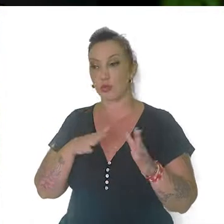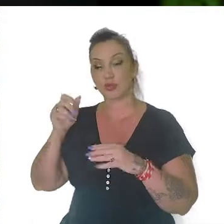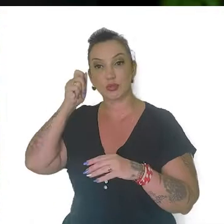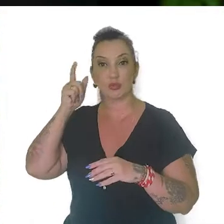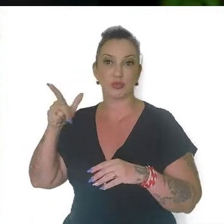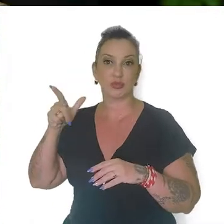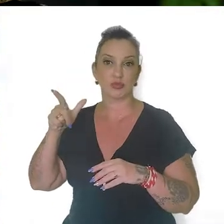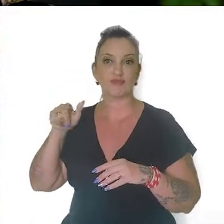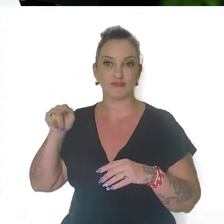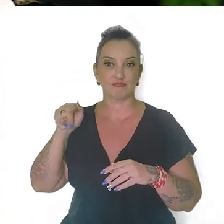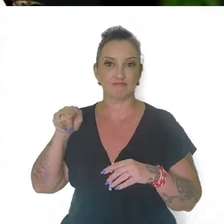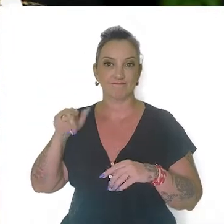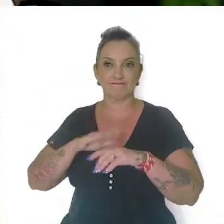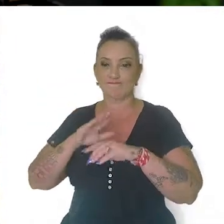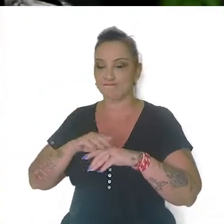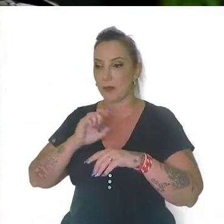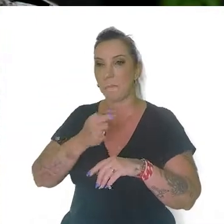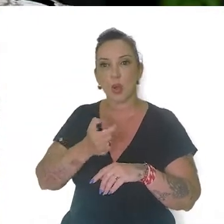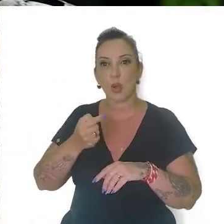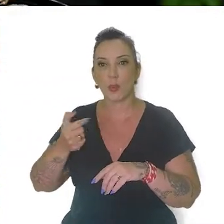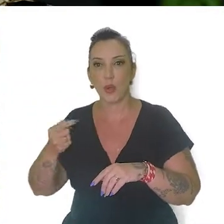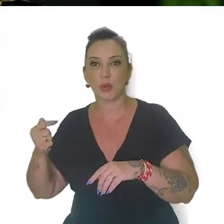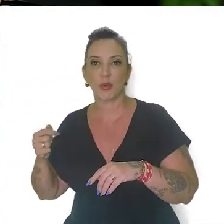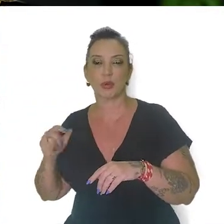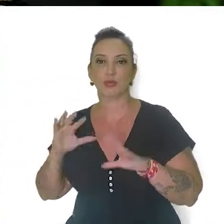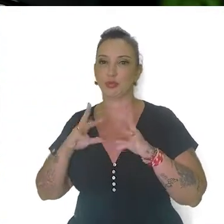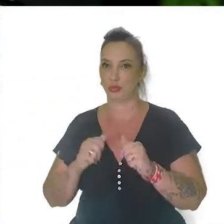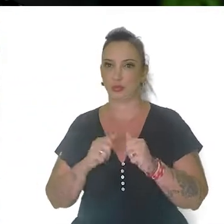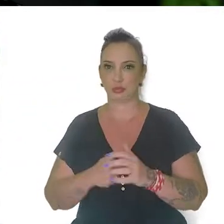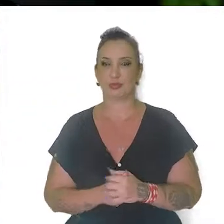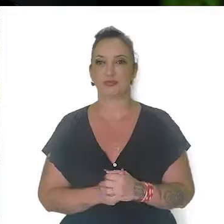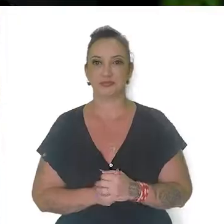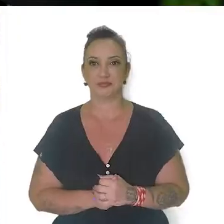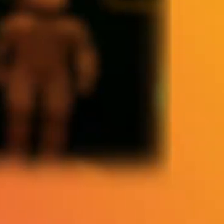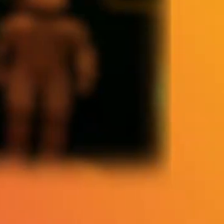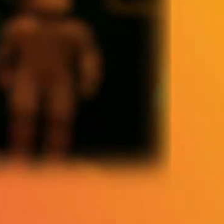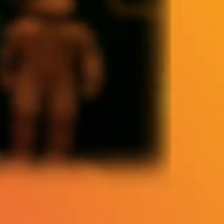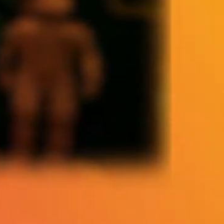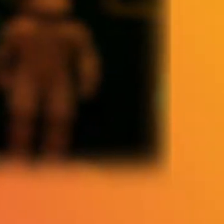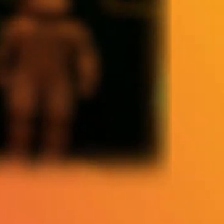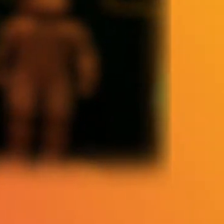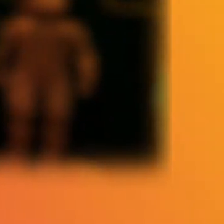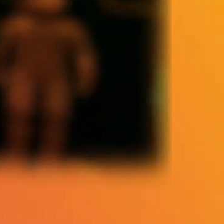Produtora cultural é aquela que acaba fazendo um pouco de tudo, né? Acaba fazendo tudo.